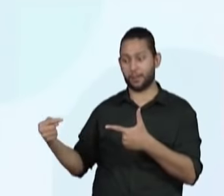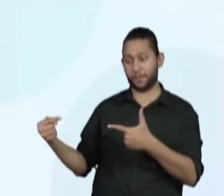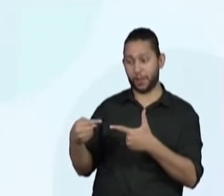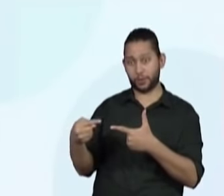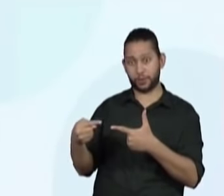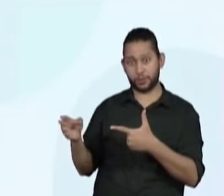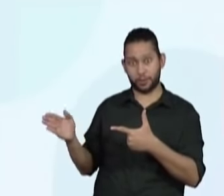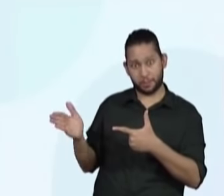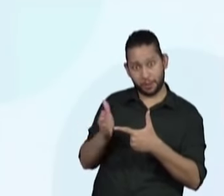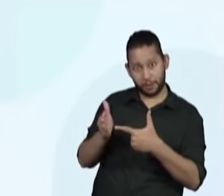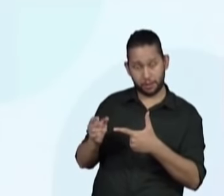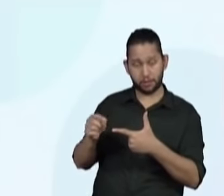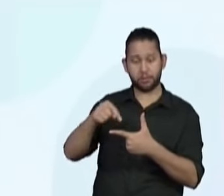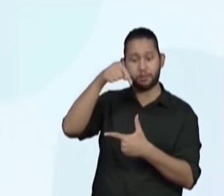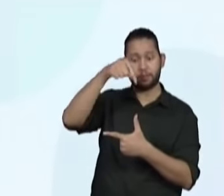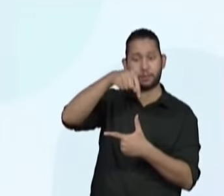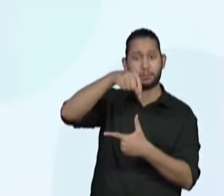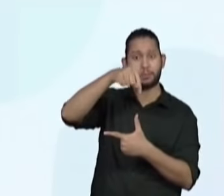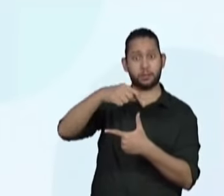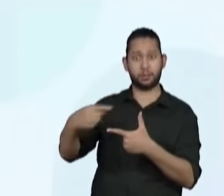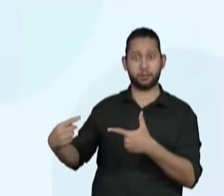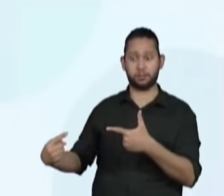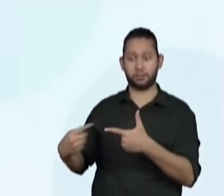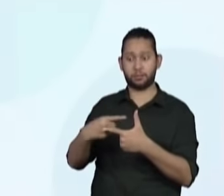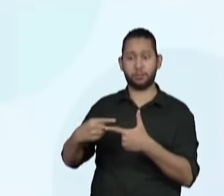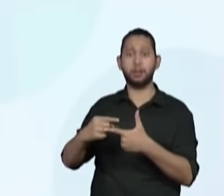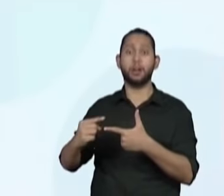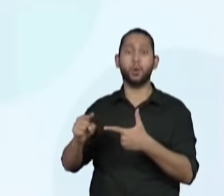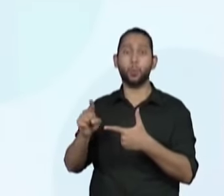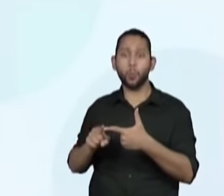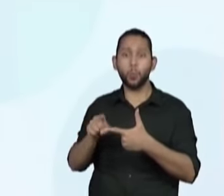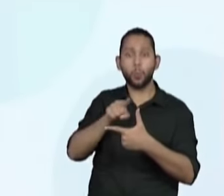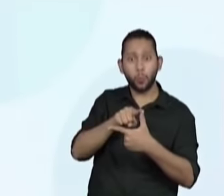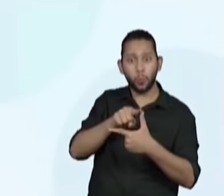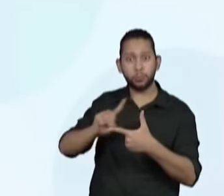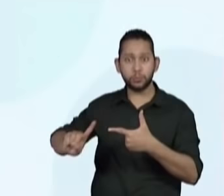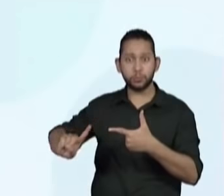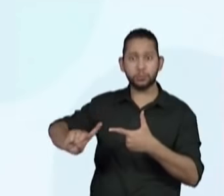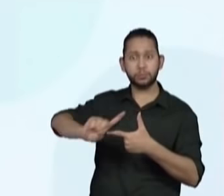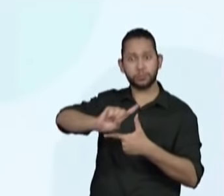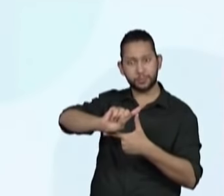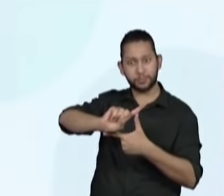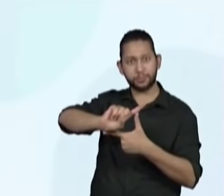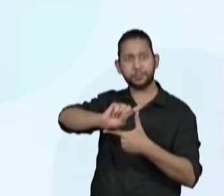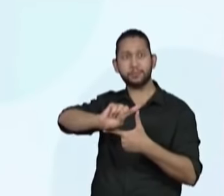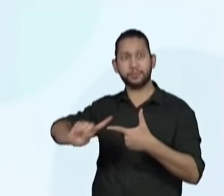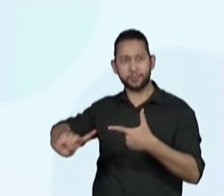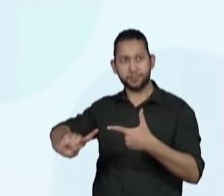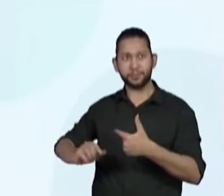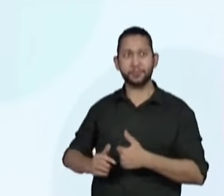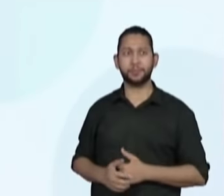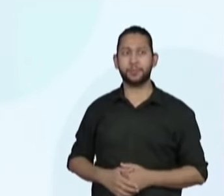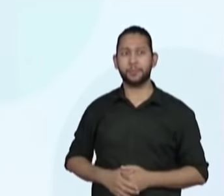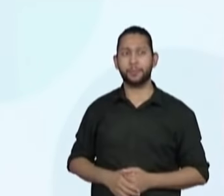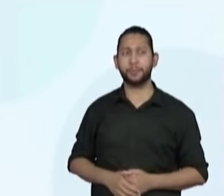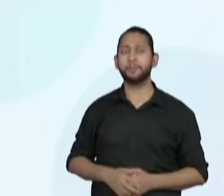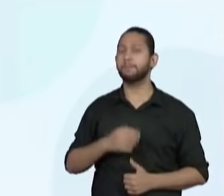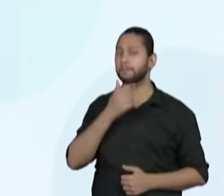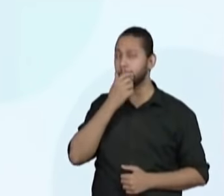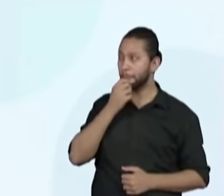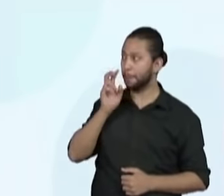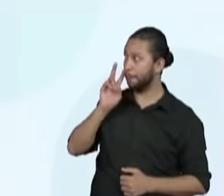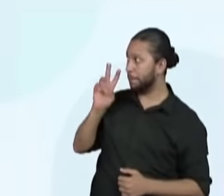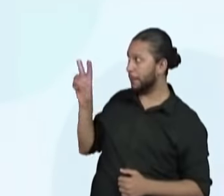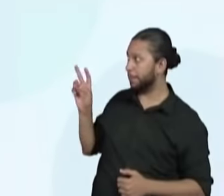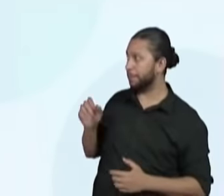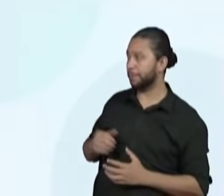pontos, saindo da flecha, a flechinha à esquerda e a flechinha acima da figura. Observe